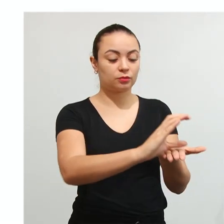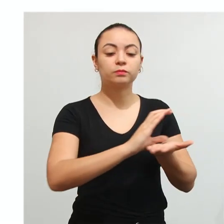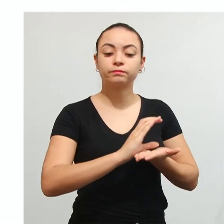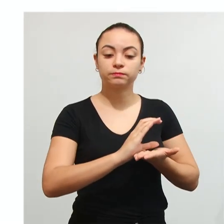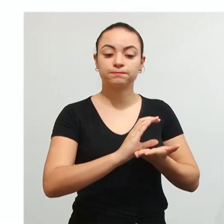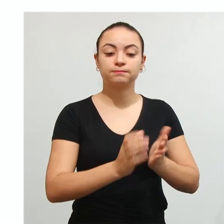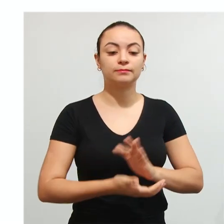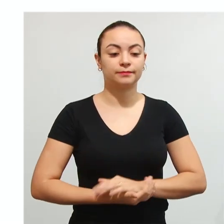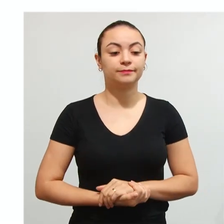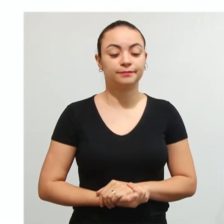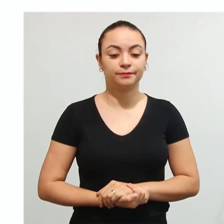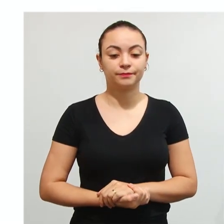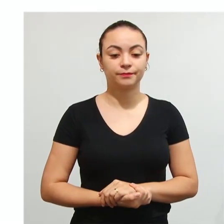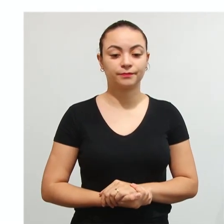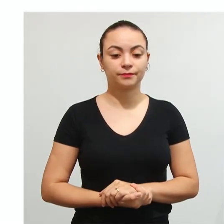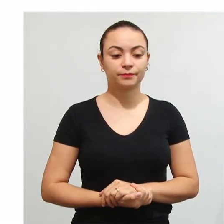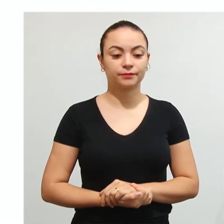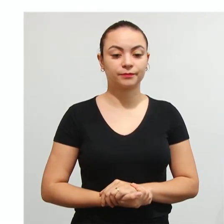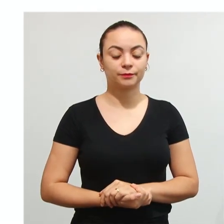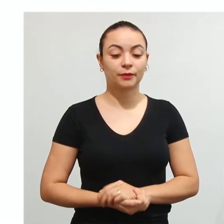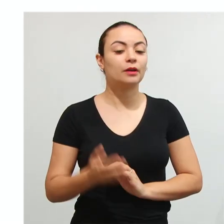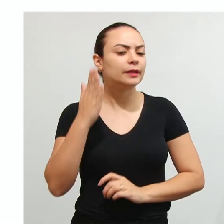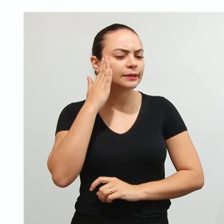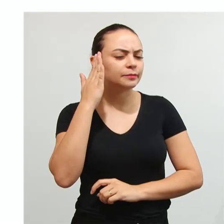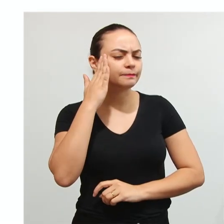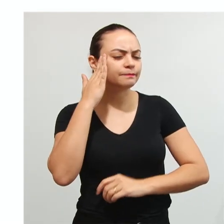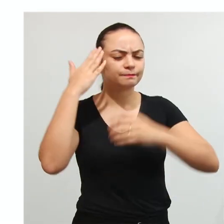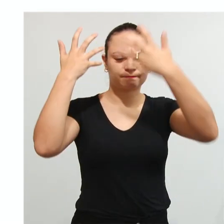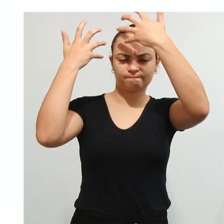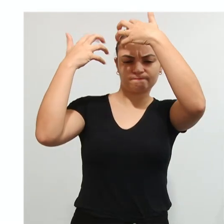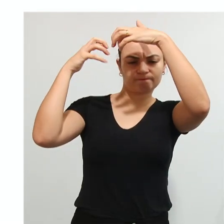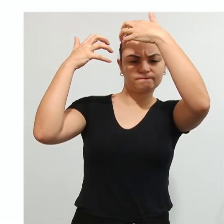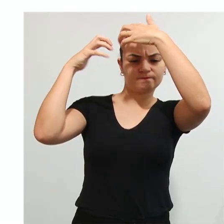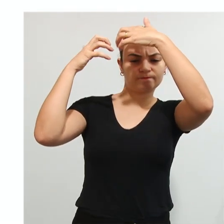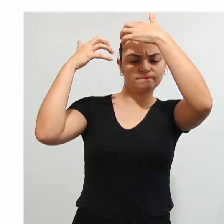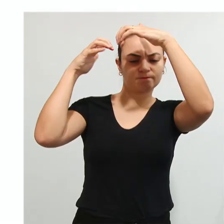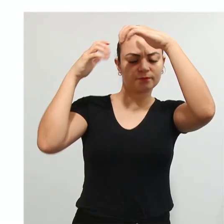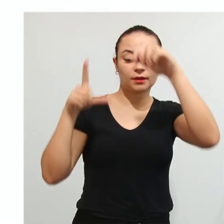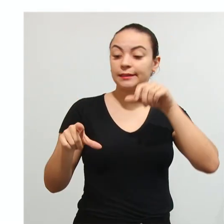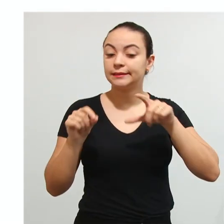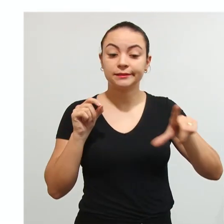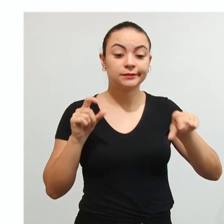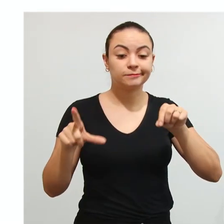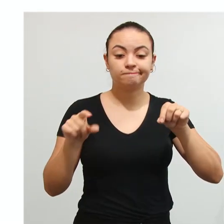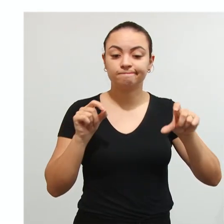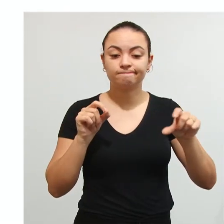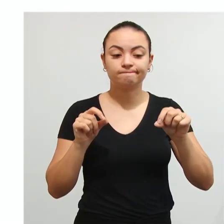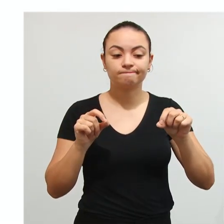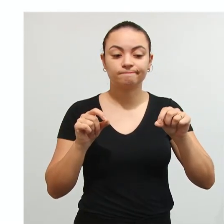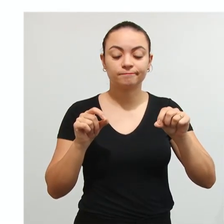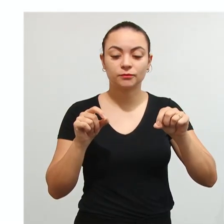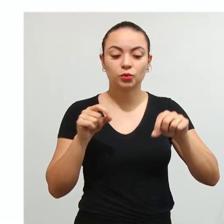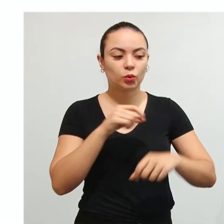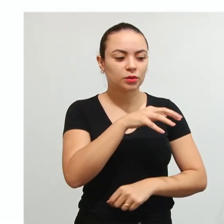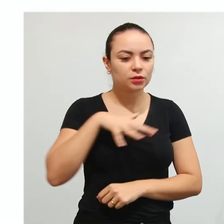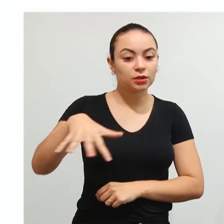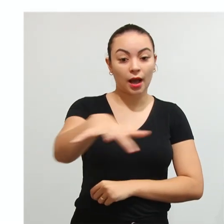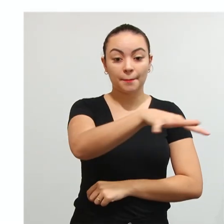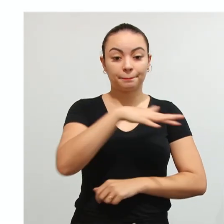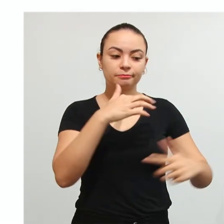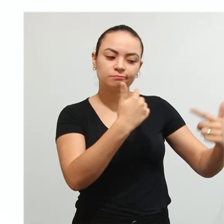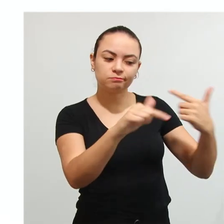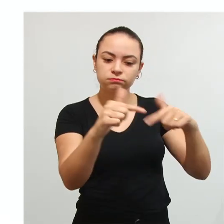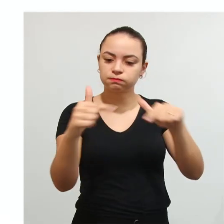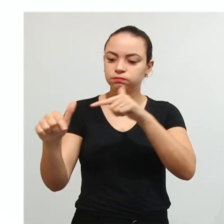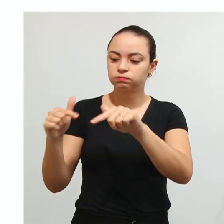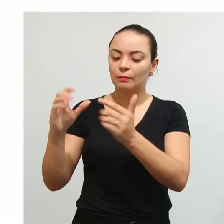E aí, interpretando e refletindo essas escolhas a partir do que o mercado lhe oferece.